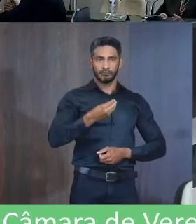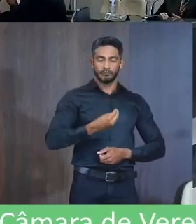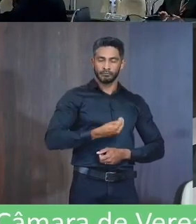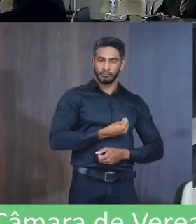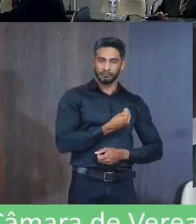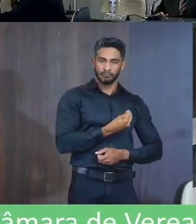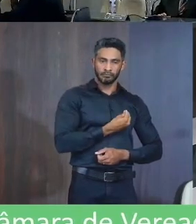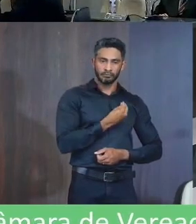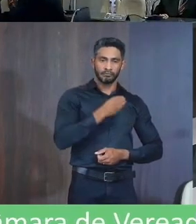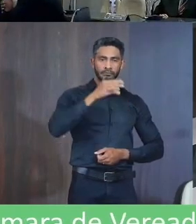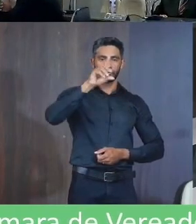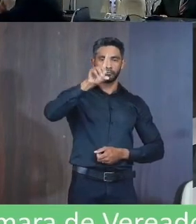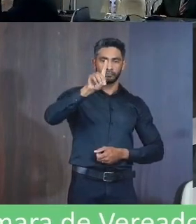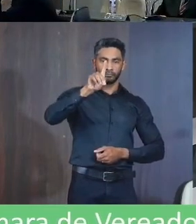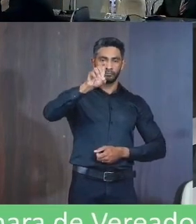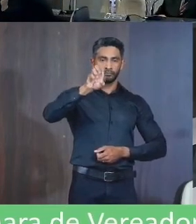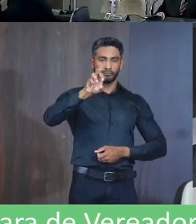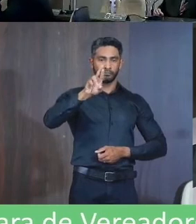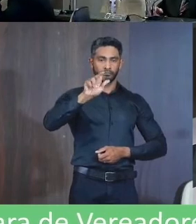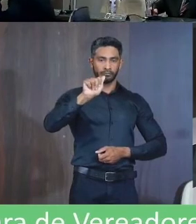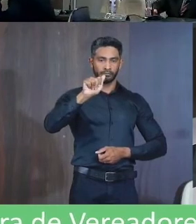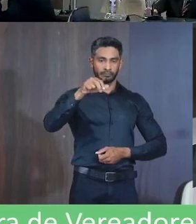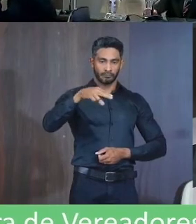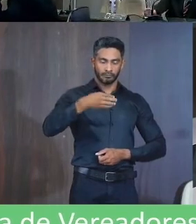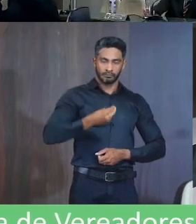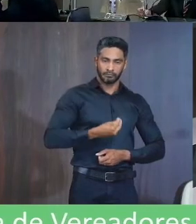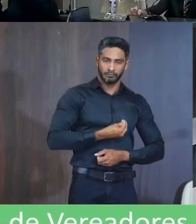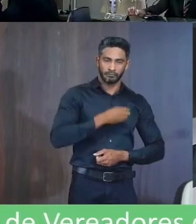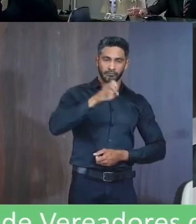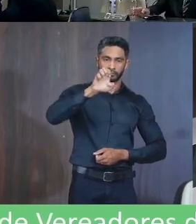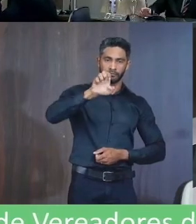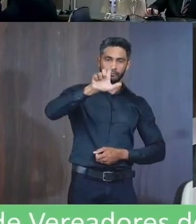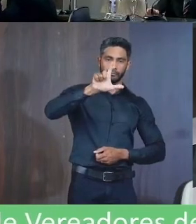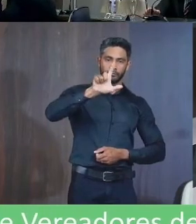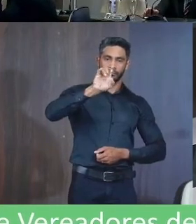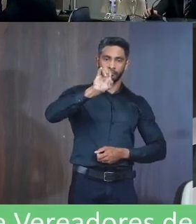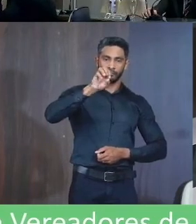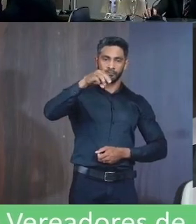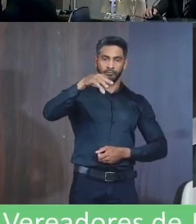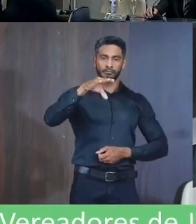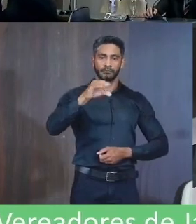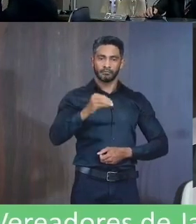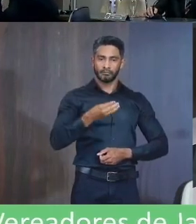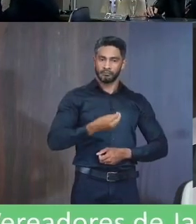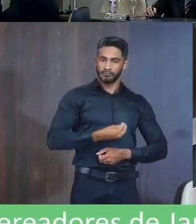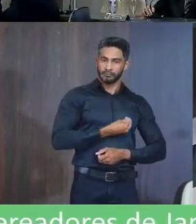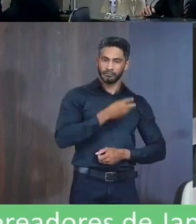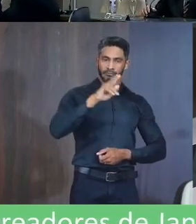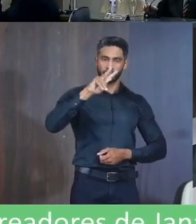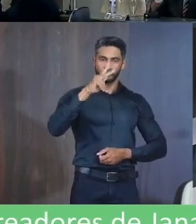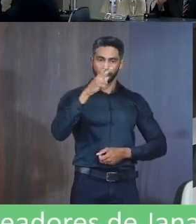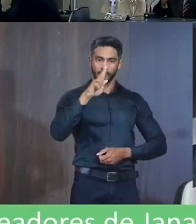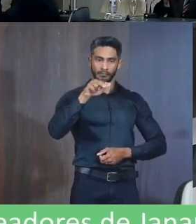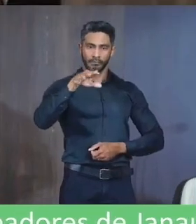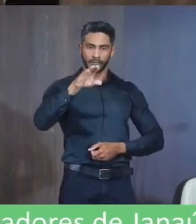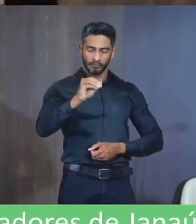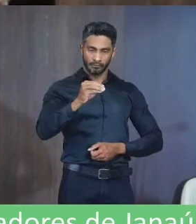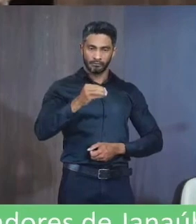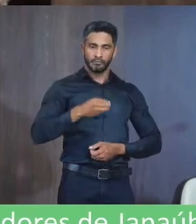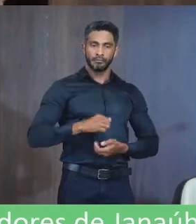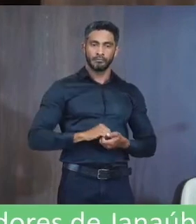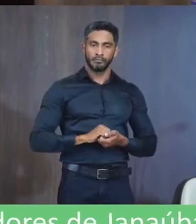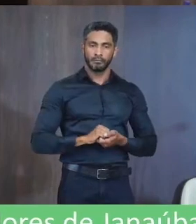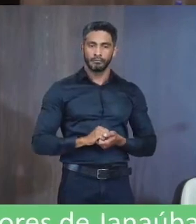Mendes Presente Derlan Miranda Dos Reis Presente Elismarcio Borges Ferreira Presente Hugo Leonardo Dias Caires